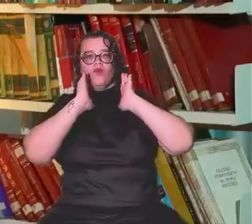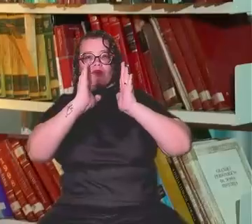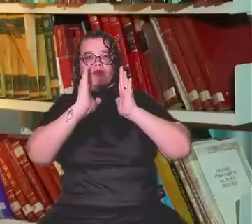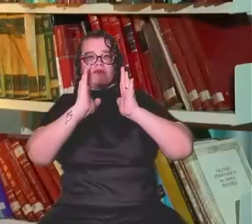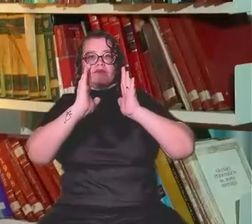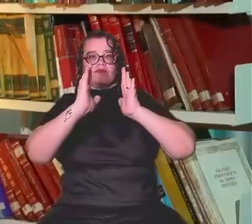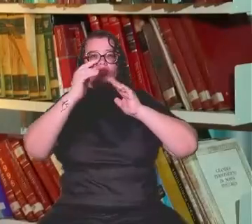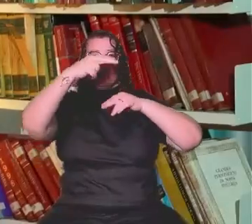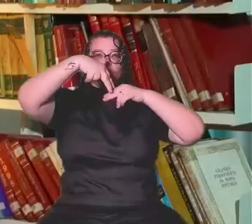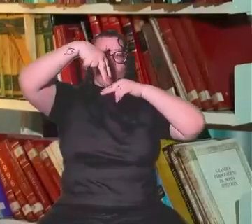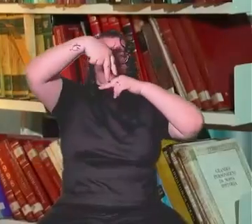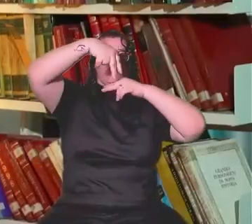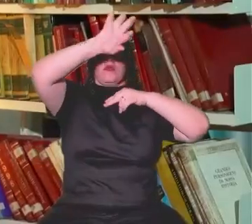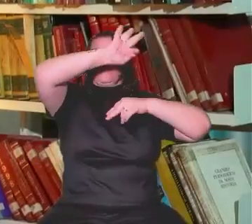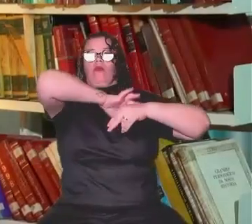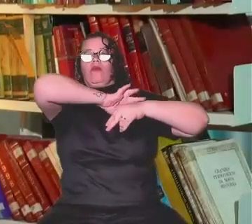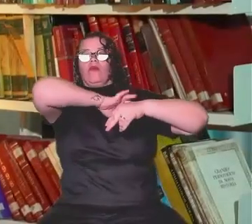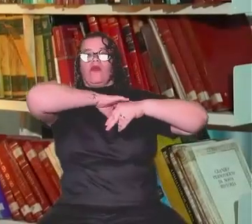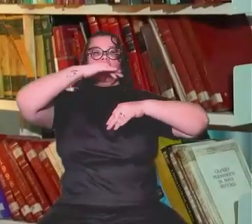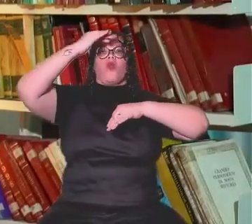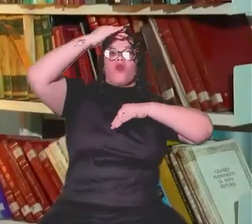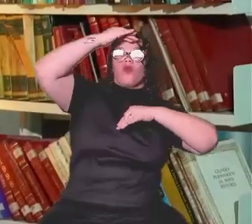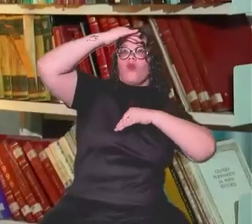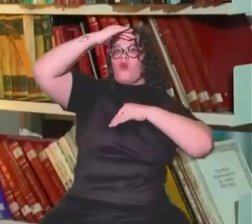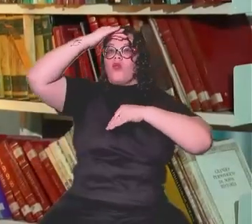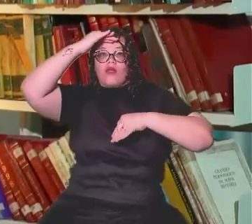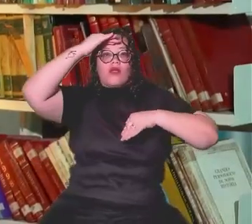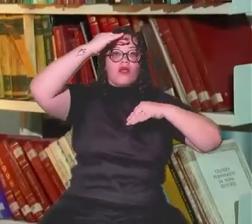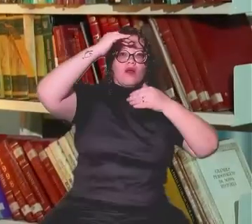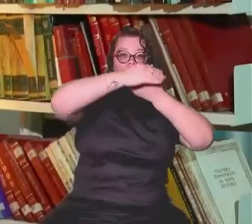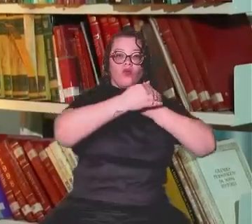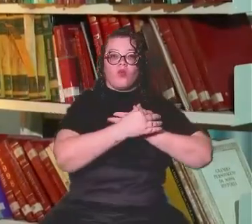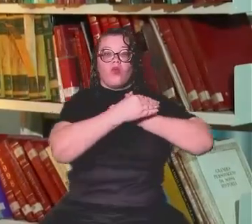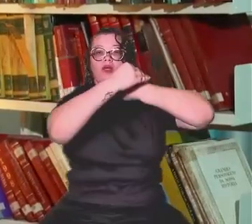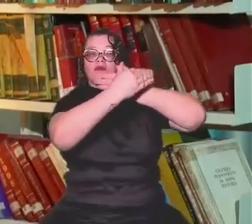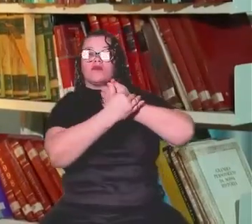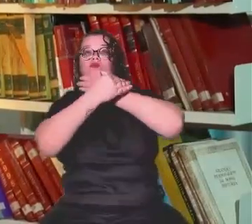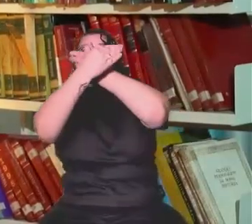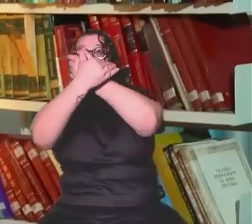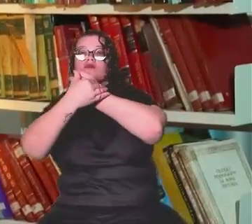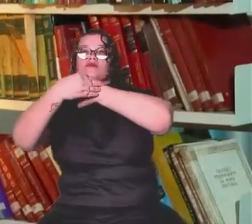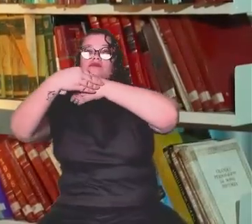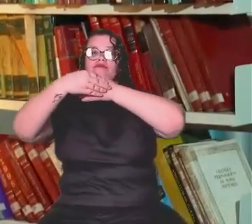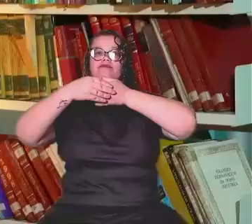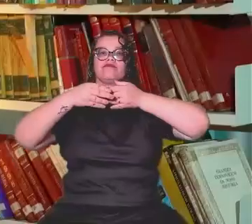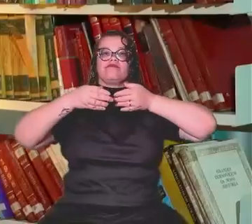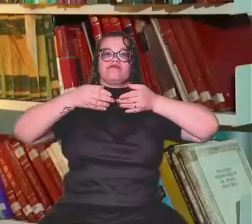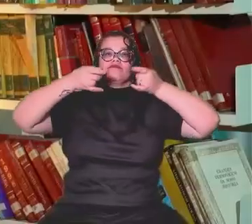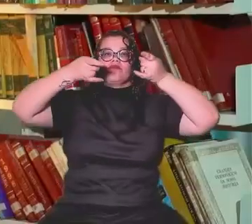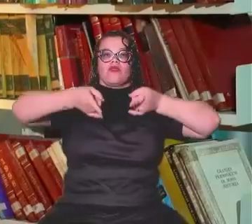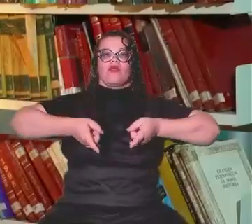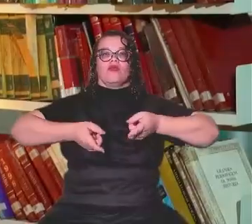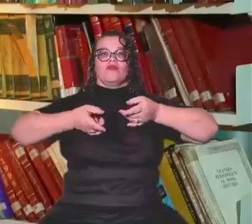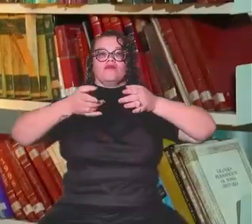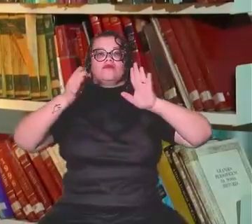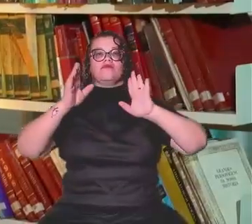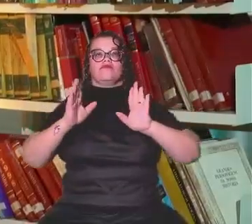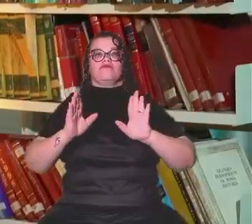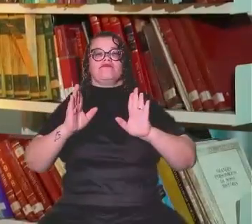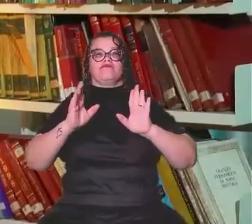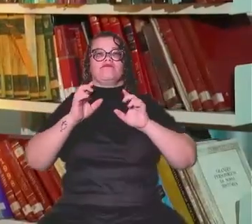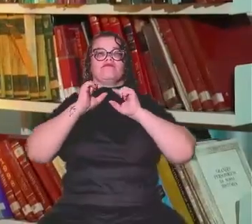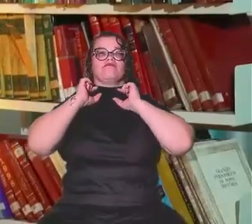ele, a polícia. No céu da propaganda, aves anunciam a glória. No quarto, irrisão e 3